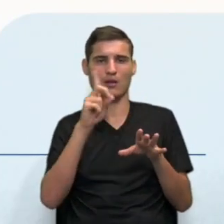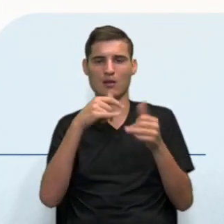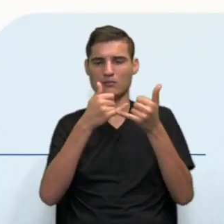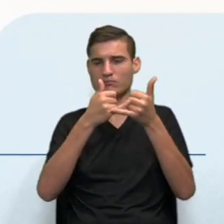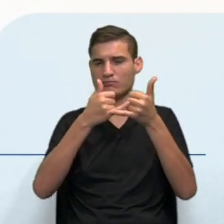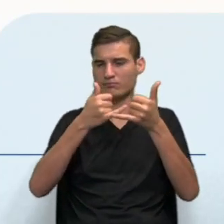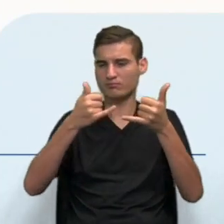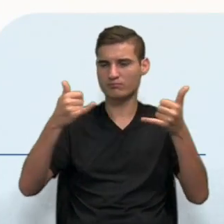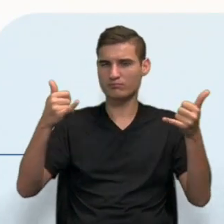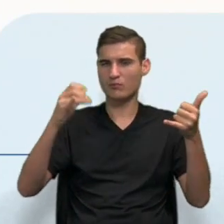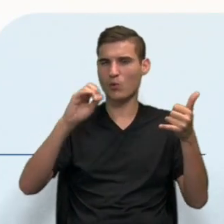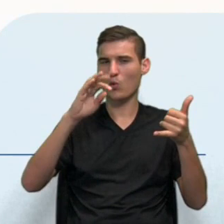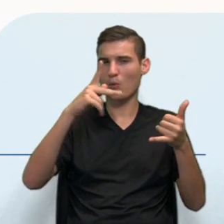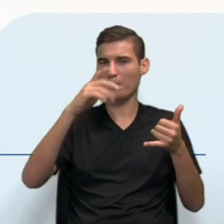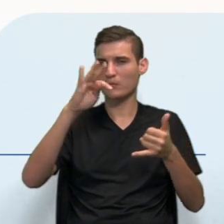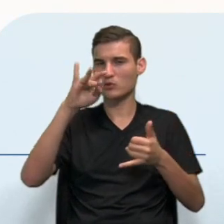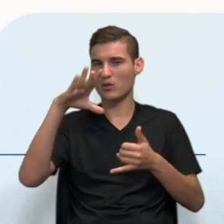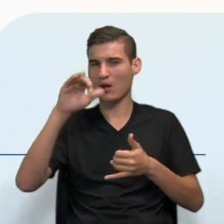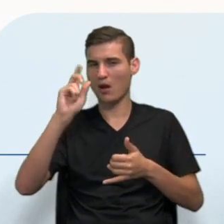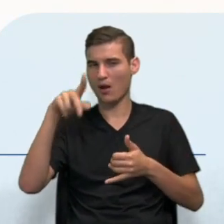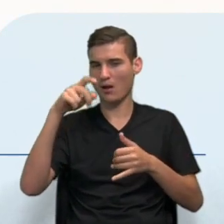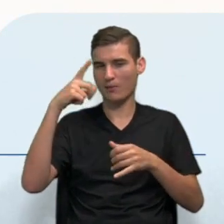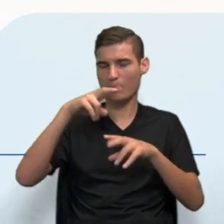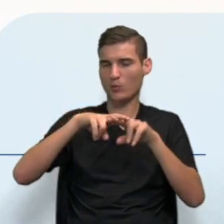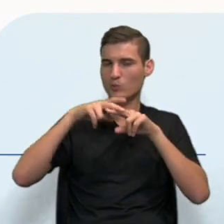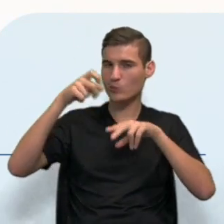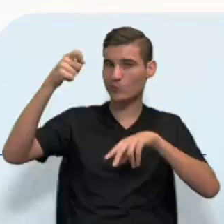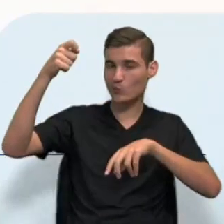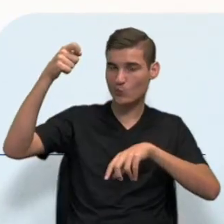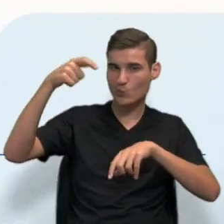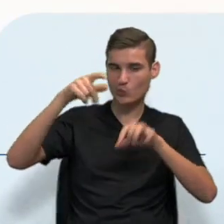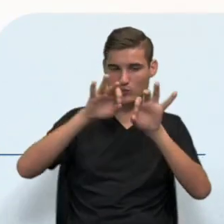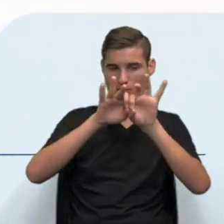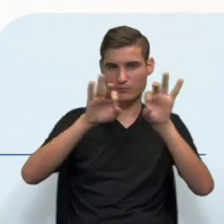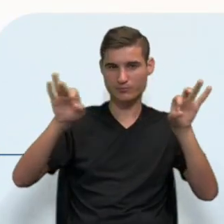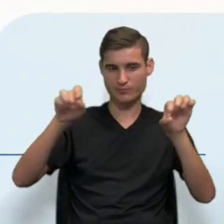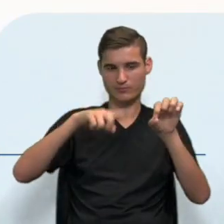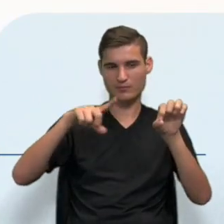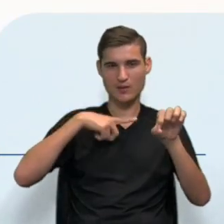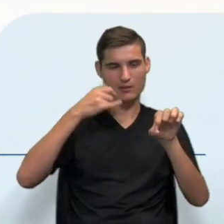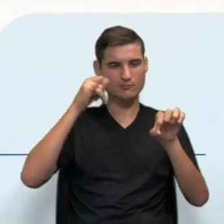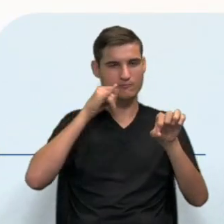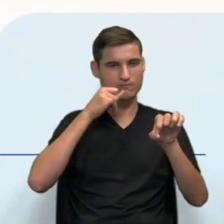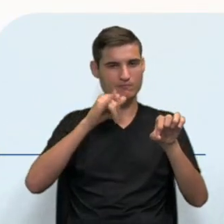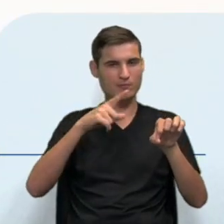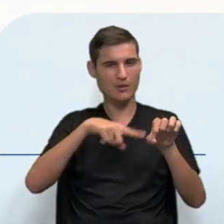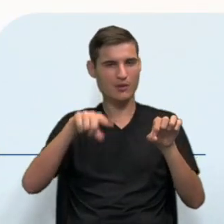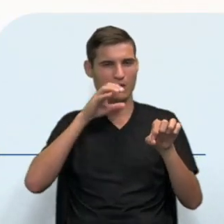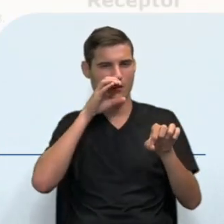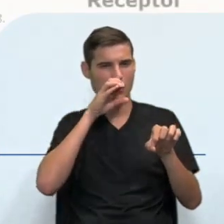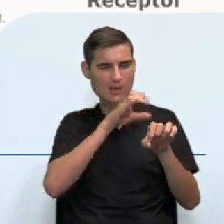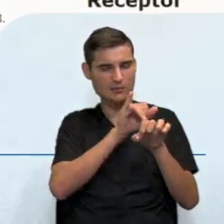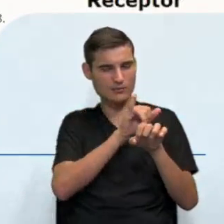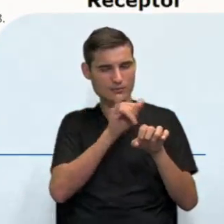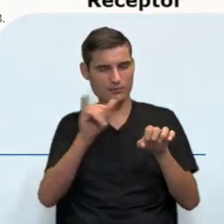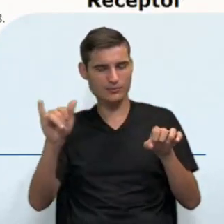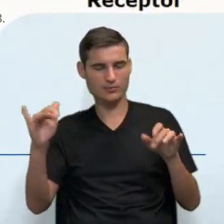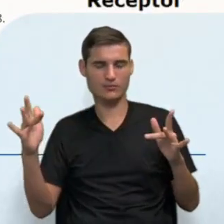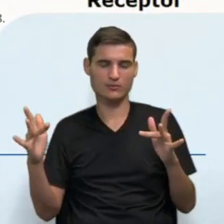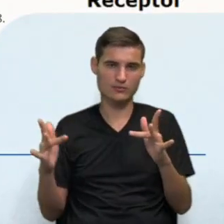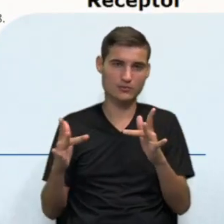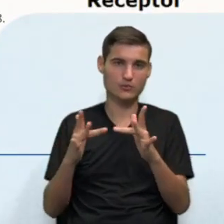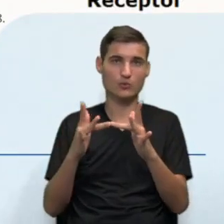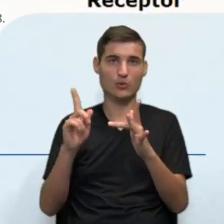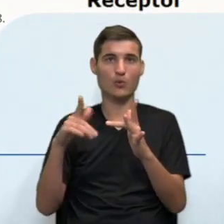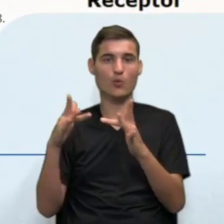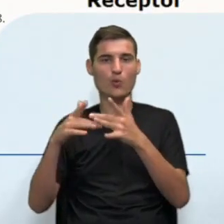Aí a transmissão acontece através de feixes de luz, mas toda comunicação tem esses elementos principais. E o